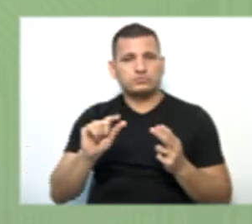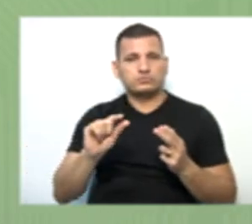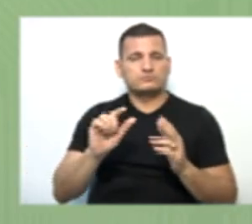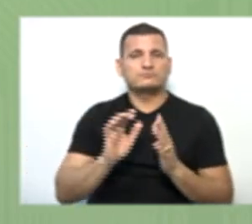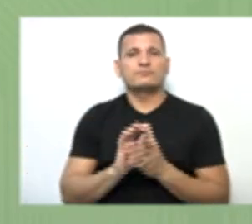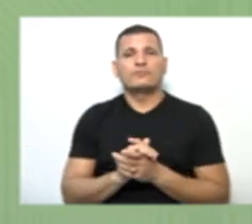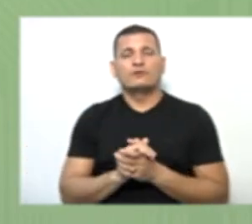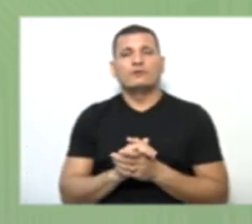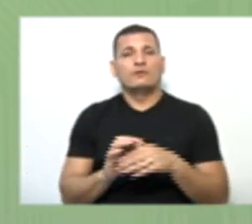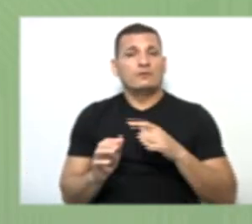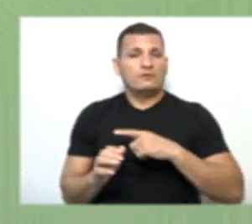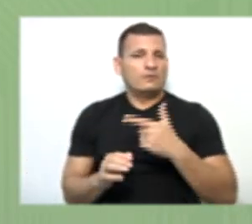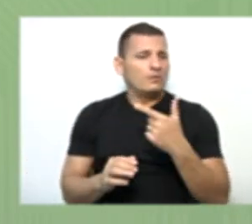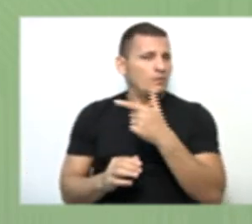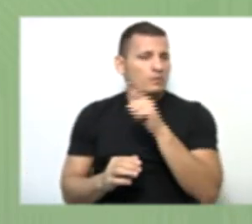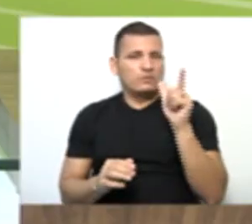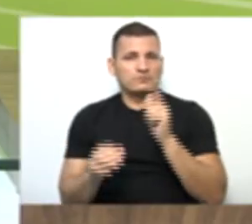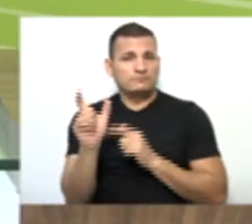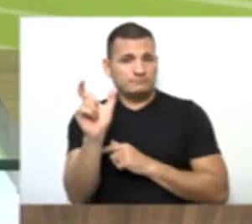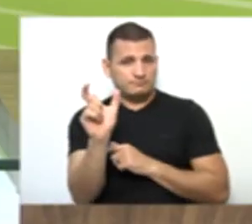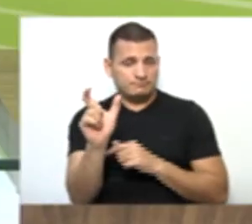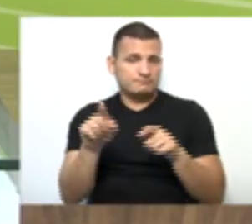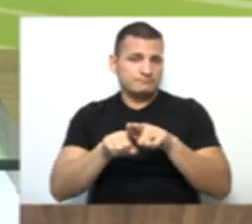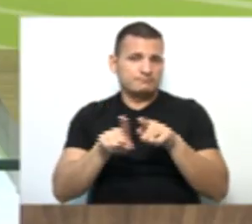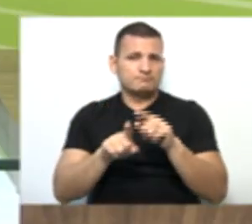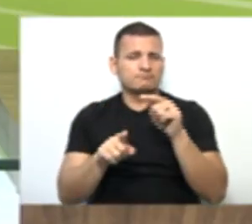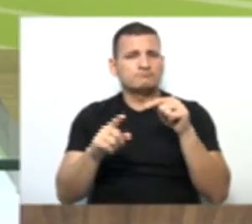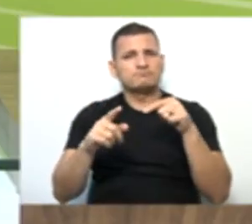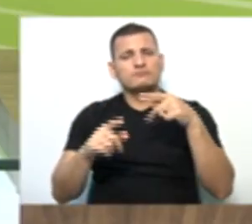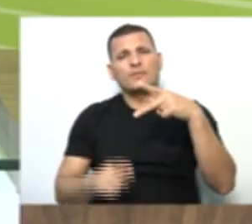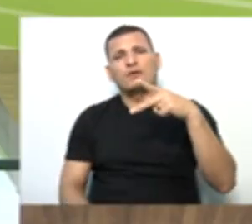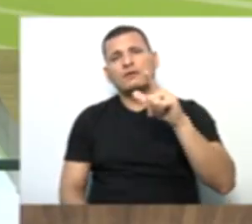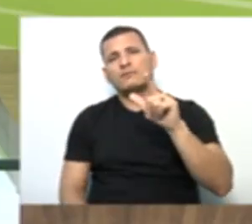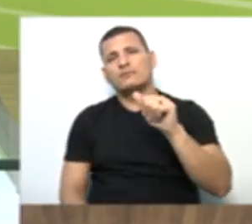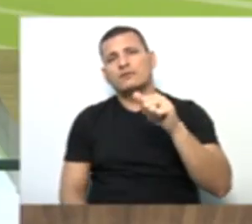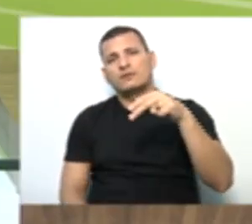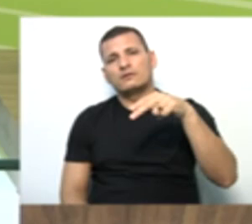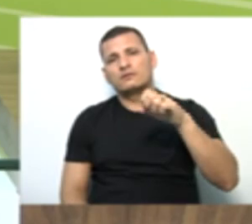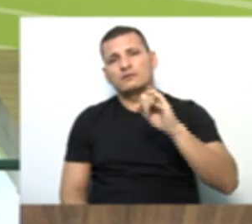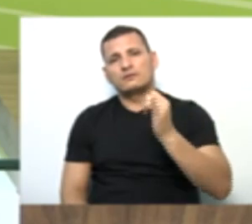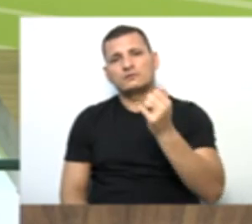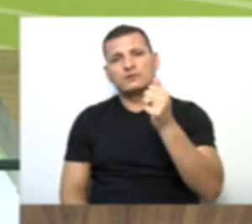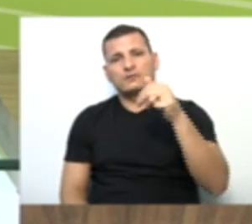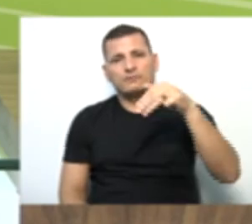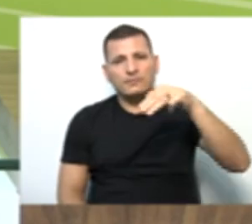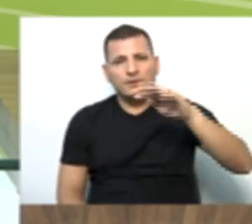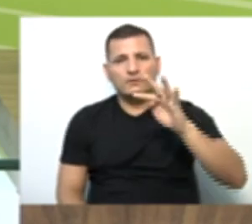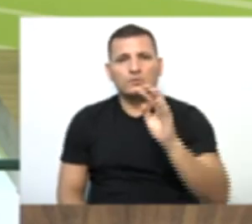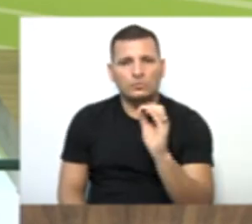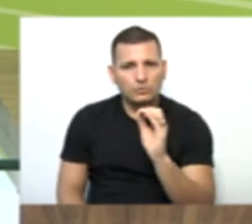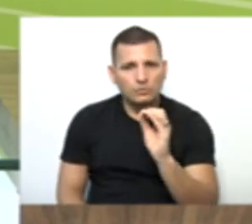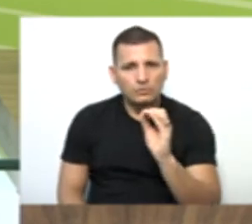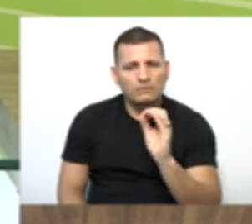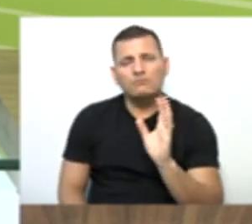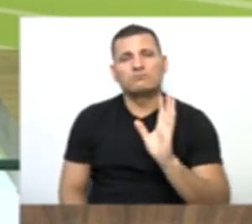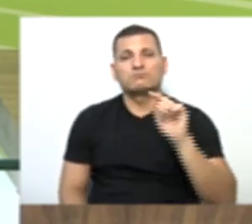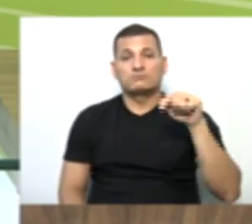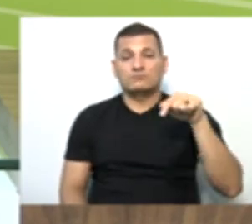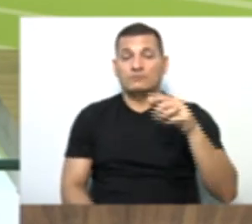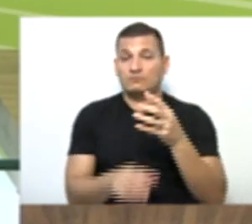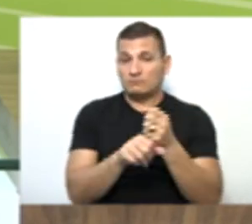uma palavrinha-chave que a senhora falou aí, é o planejamento, né? Portanto, a contabilidade tem esse papel de gerar